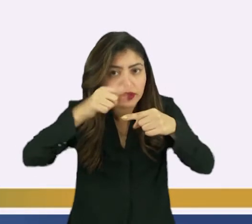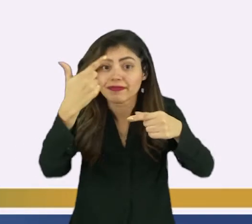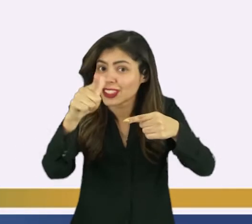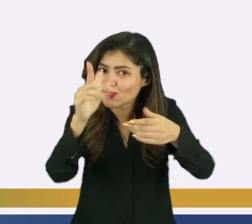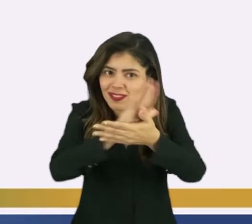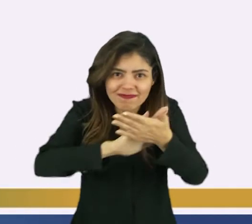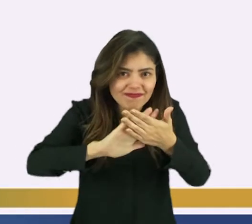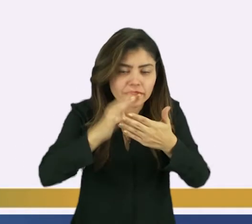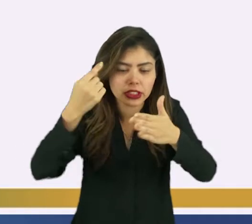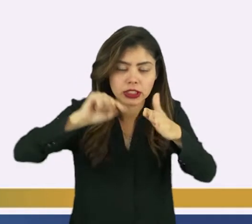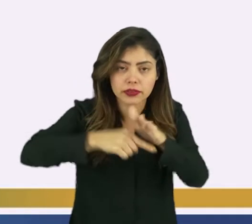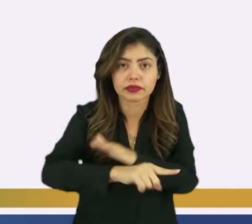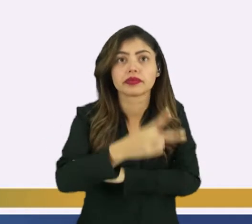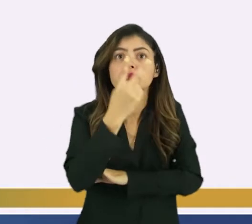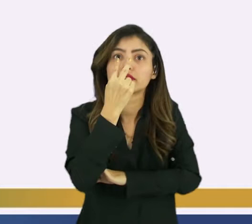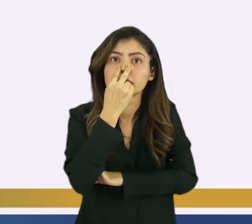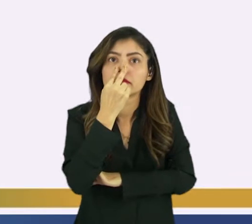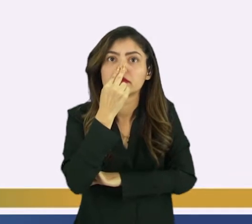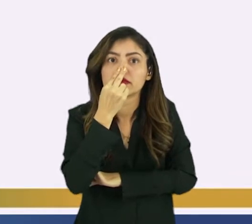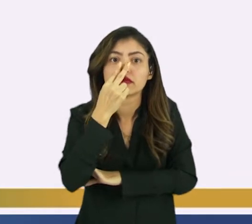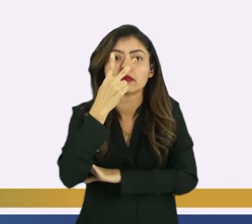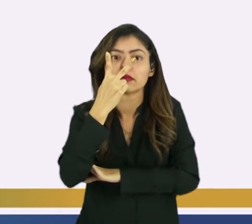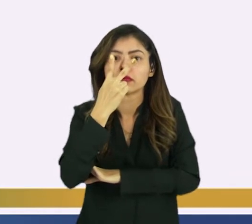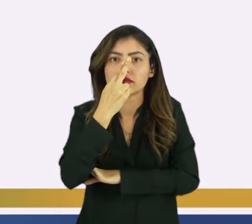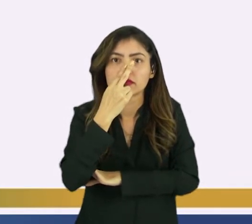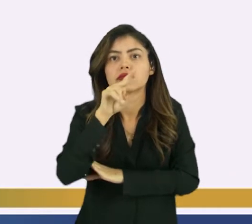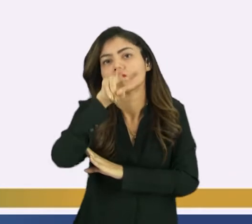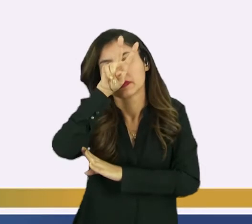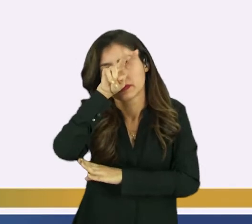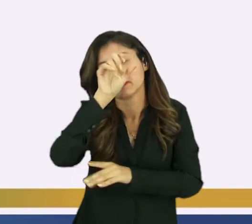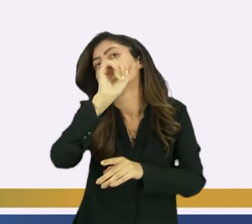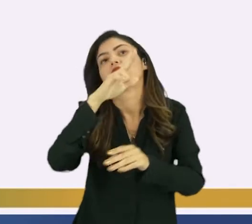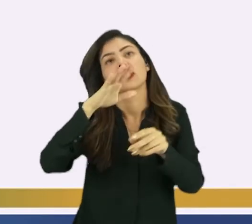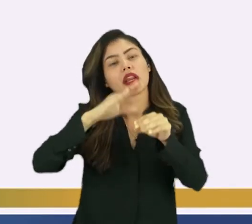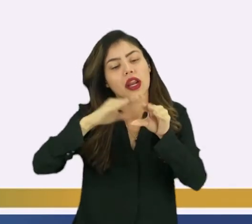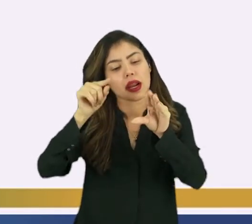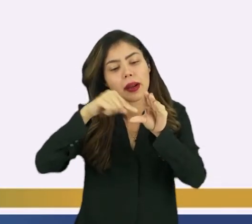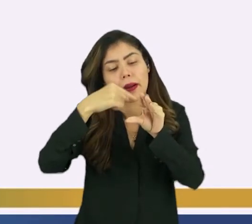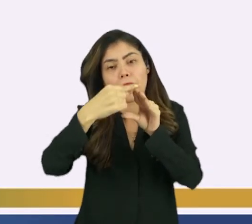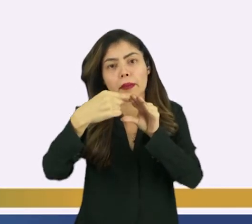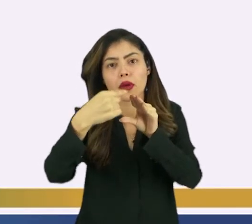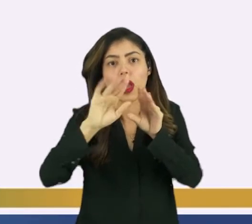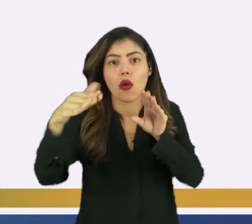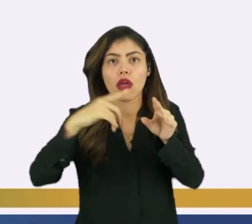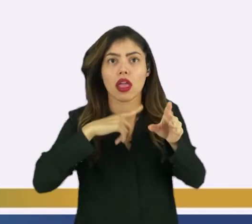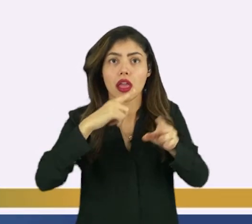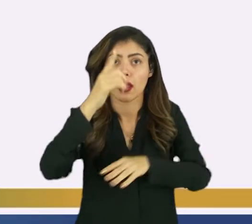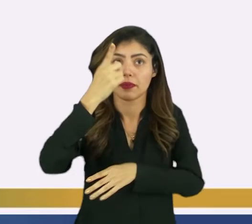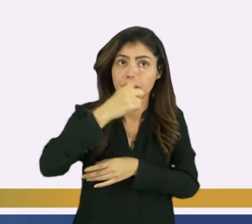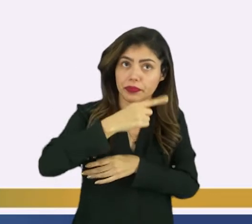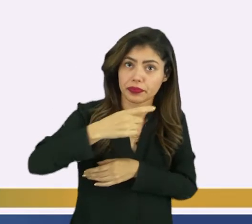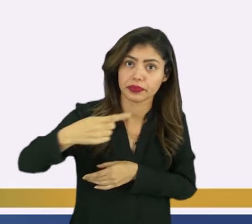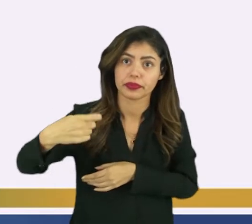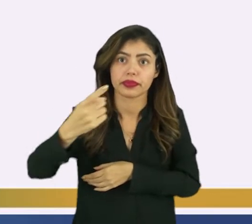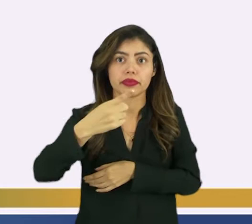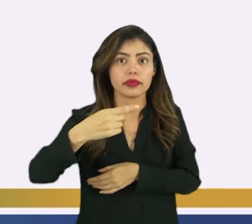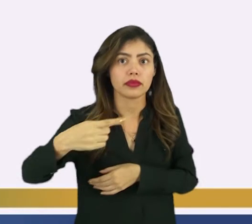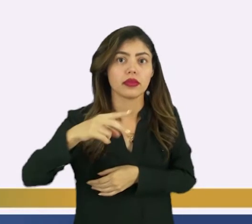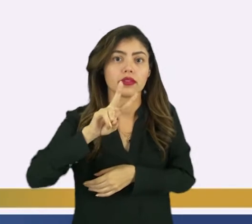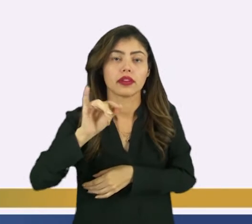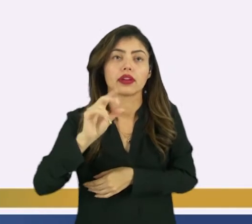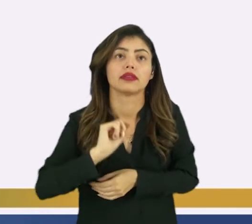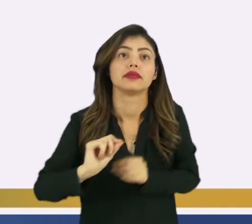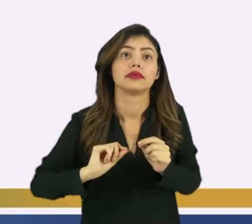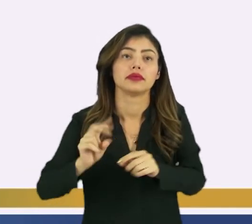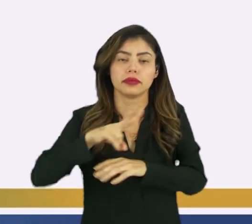interna, tá? As narinas vão conseguir se abrir aí na cavidade da boca e enquanto eles estão na fase de larva, né?